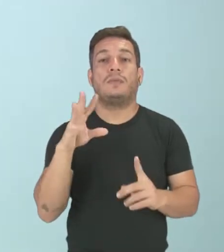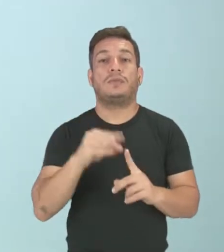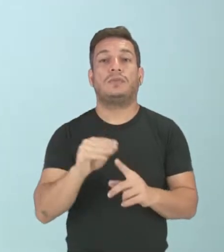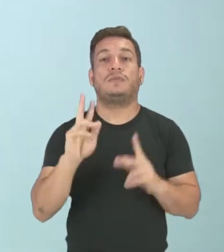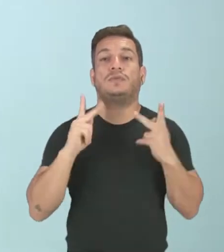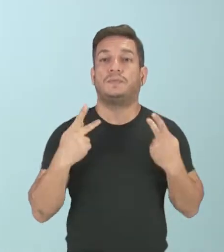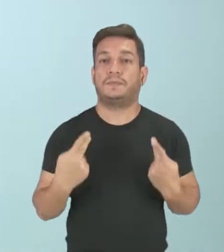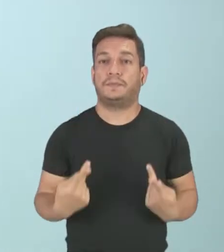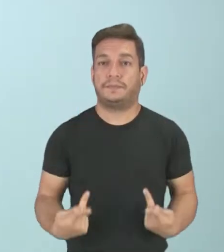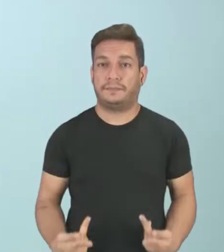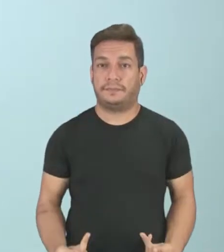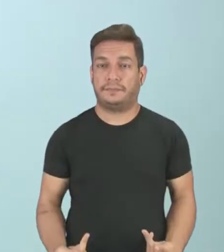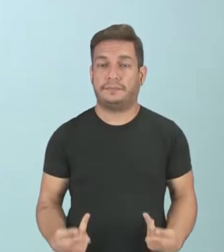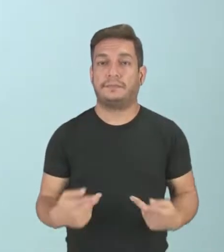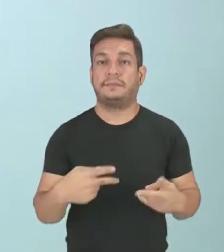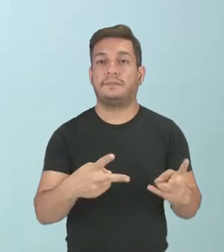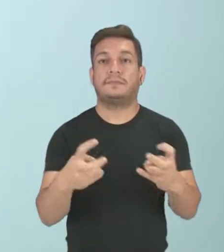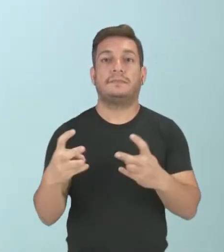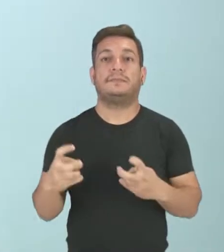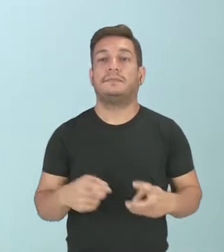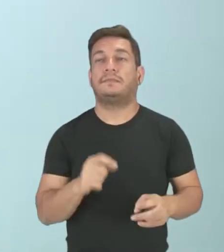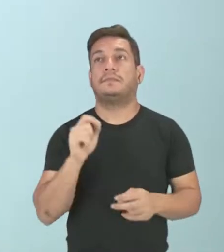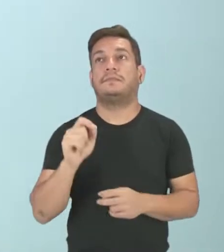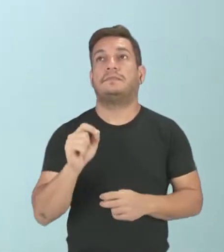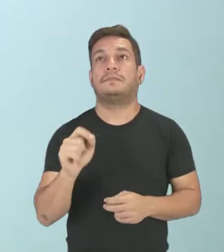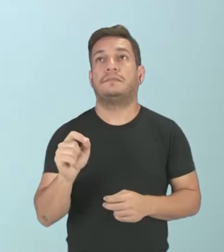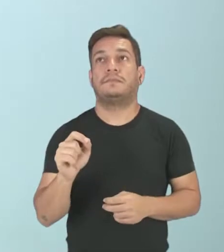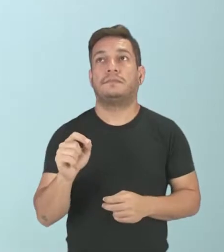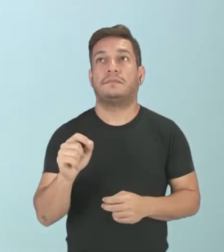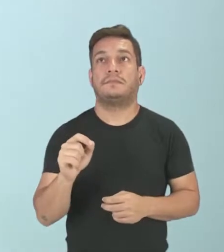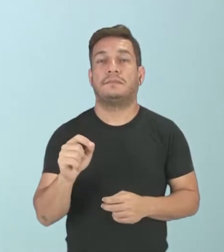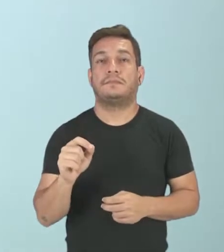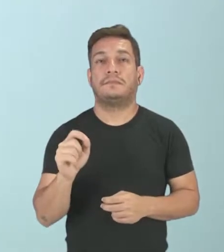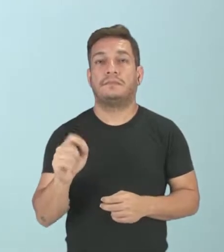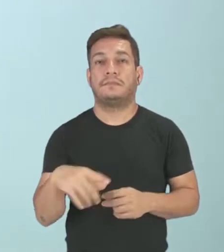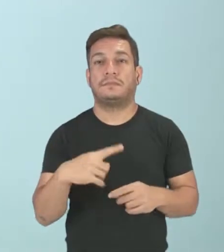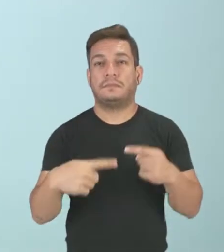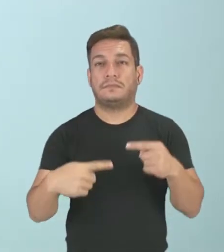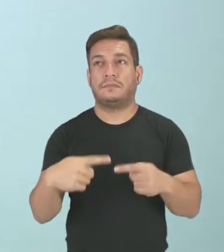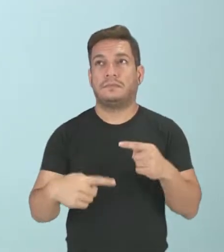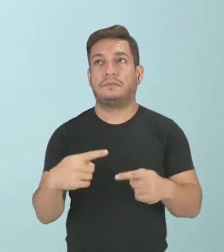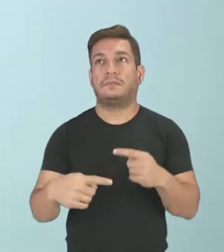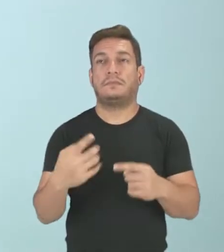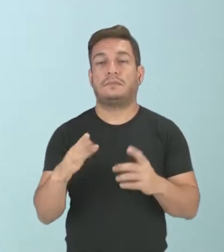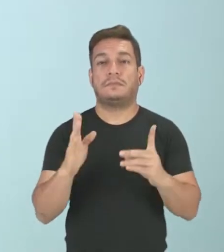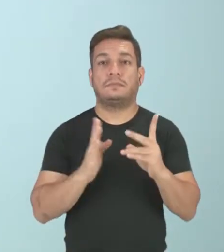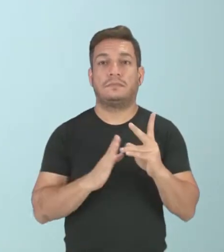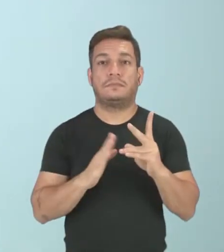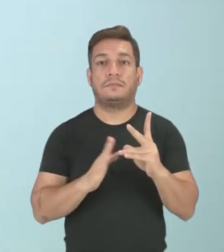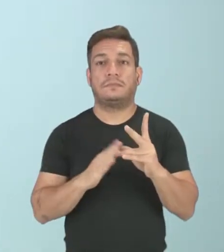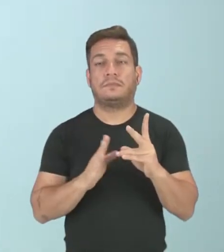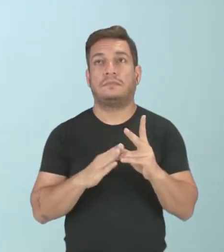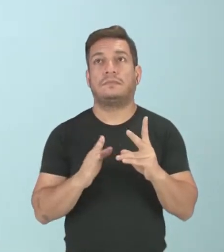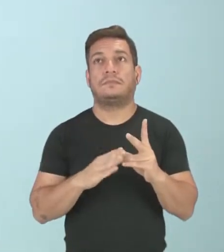humanitário. Percebe-se que, com esses conflitos dos indígenas